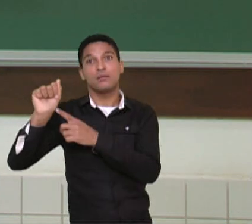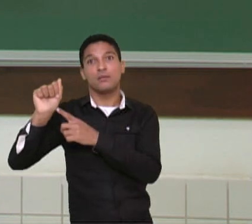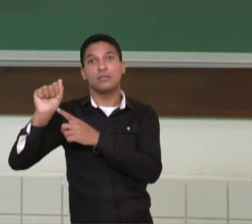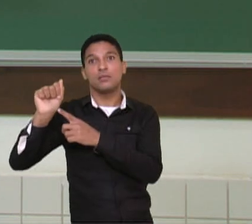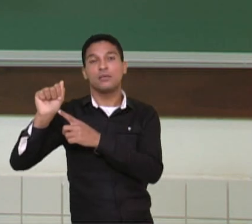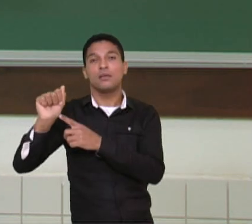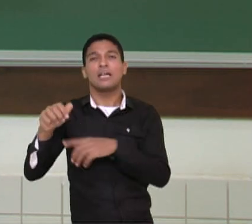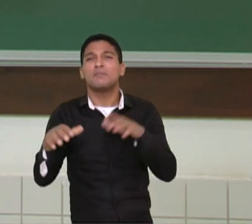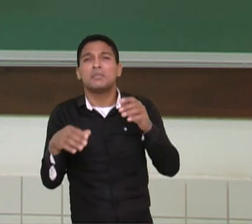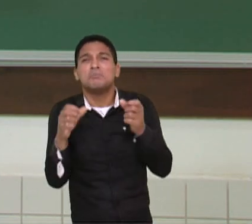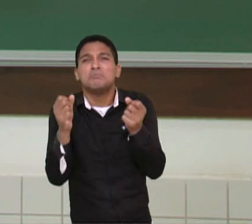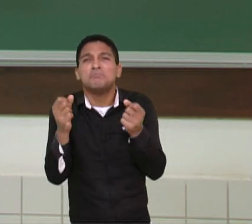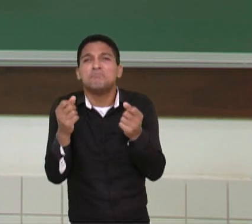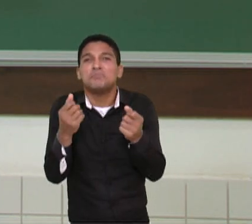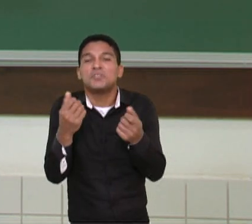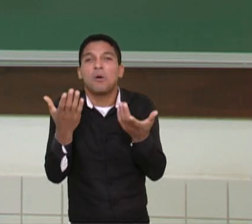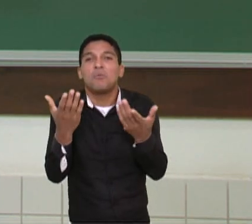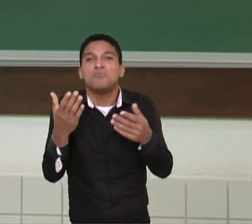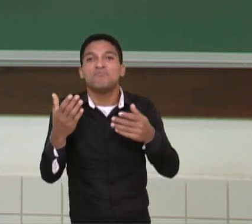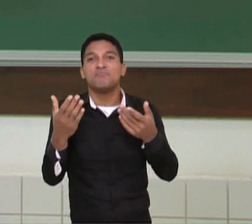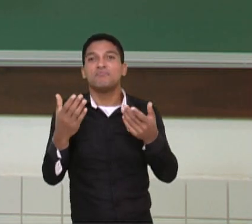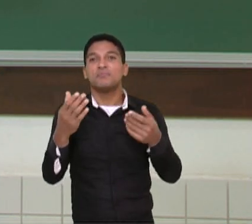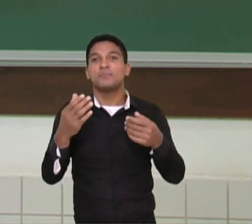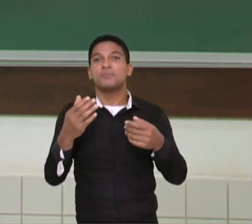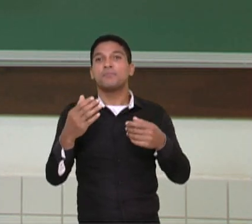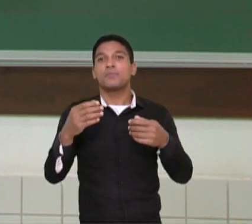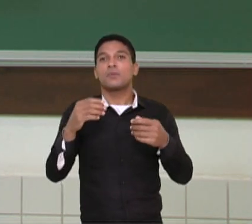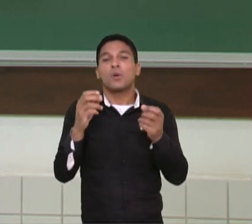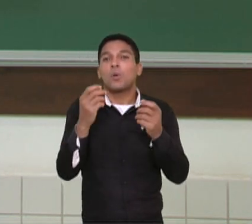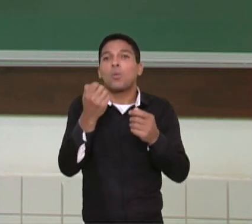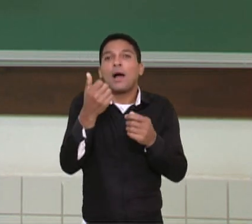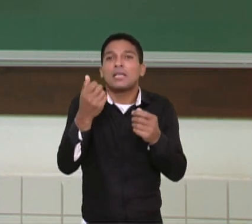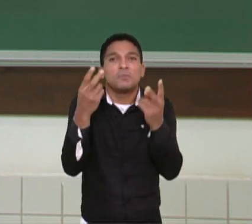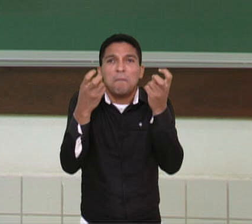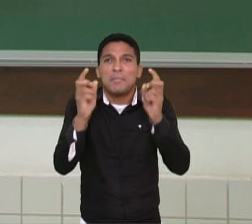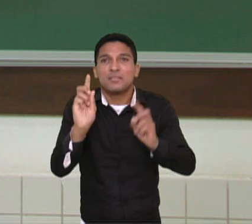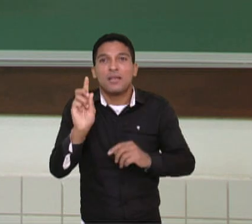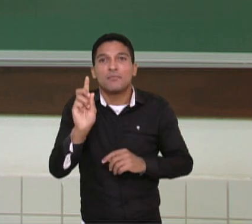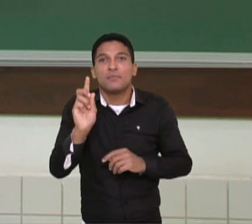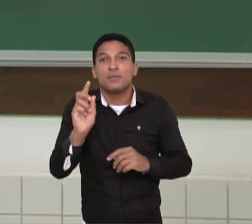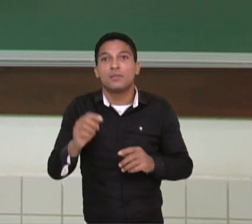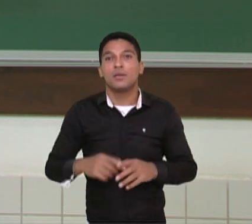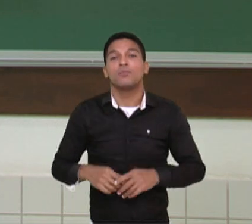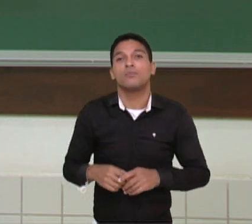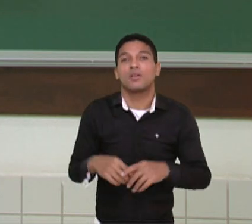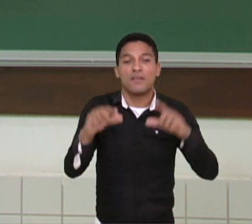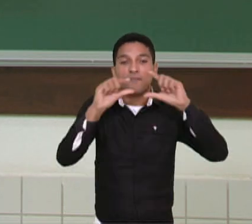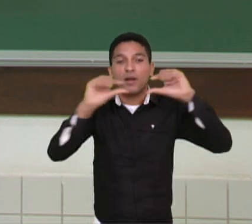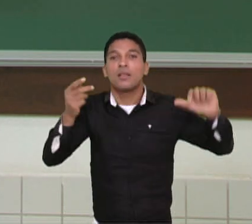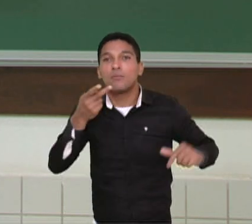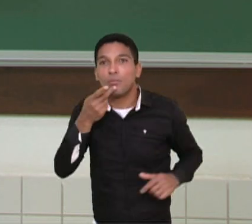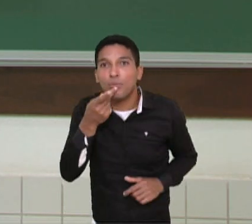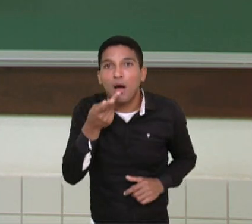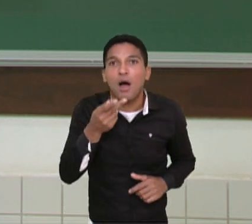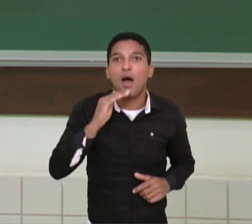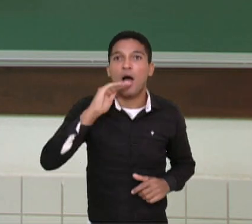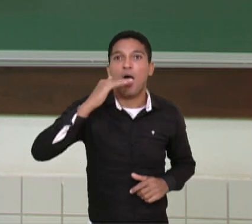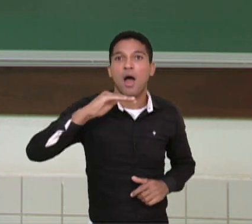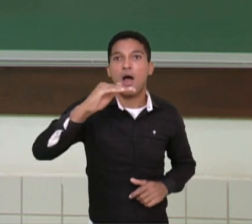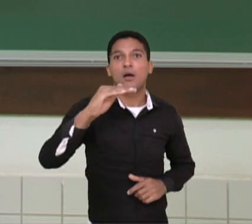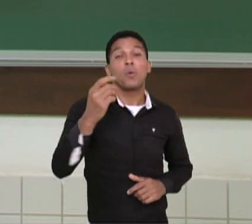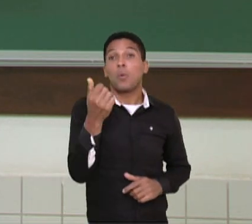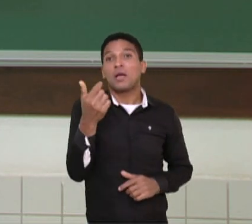a concordância verbal acaba sendo mais estigmatizada, sofre mais preconceito. Lembrando